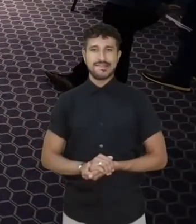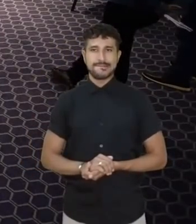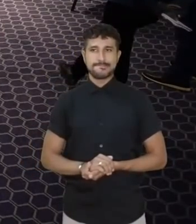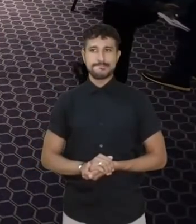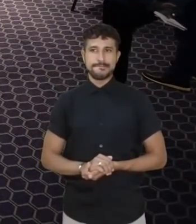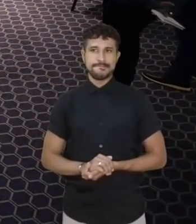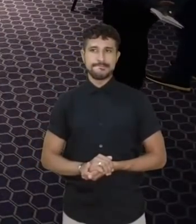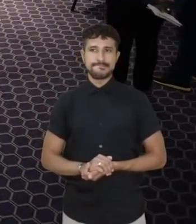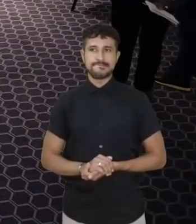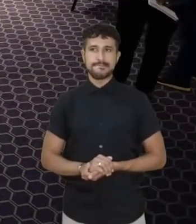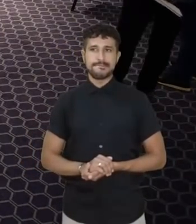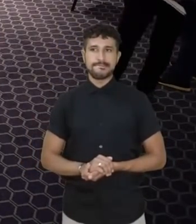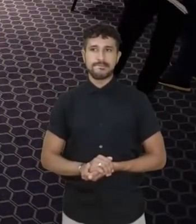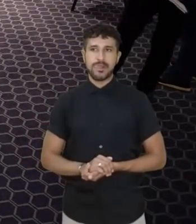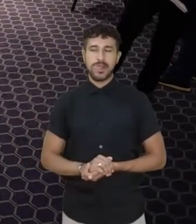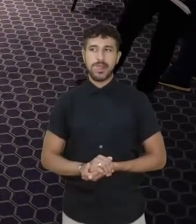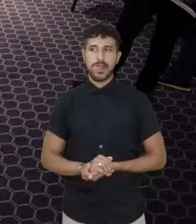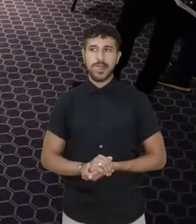Boa tarde a todos.